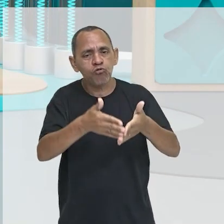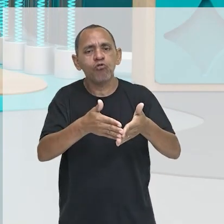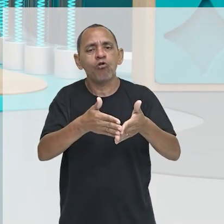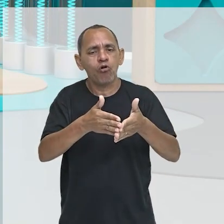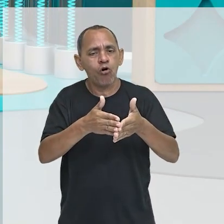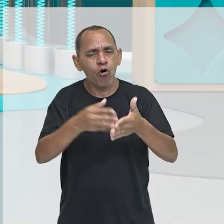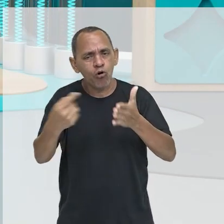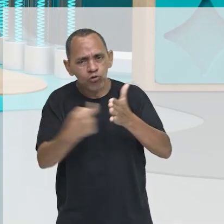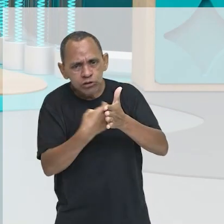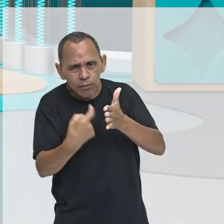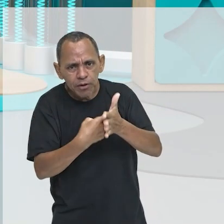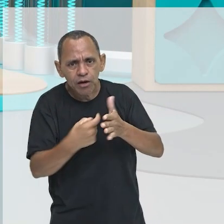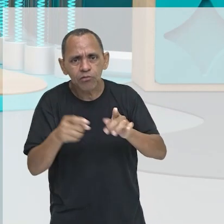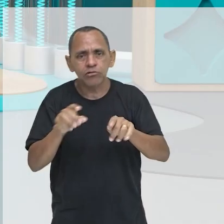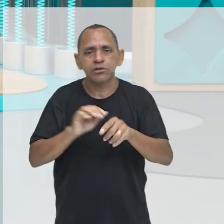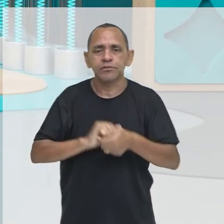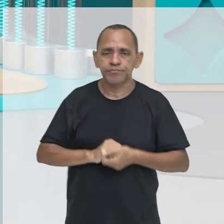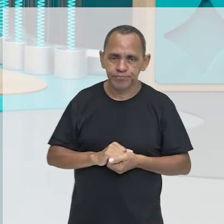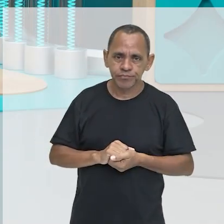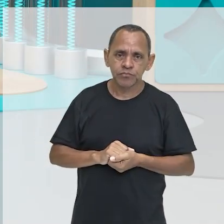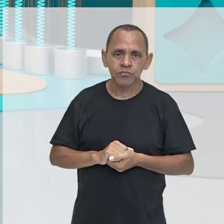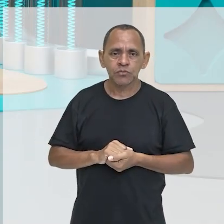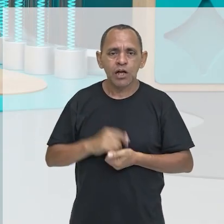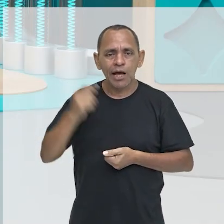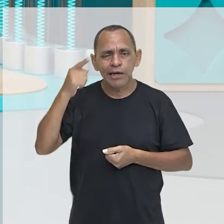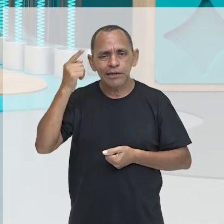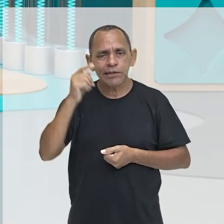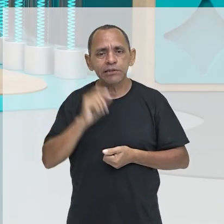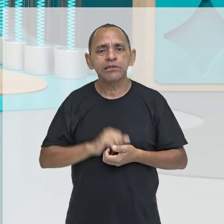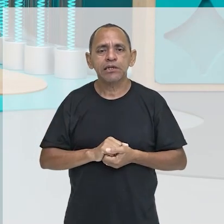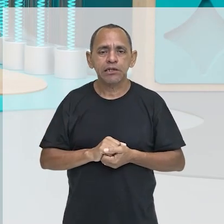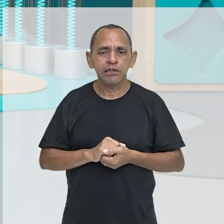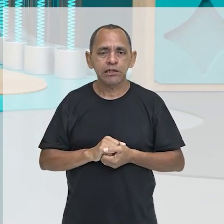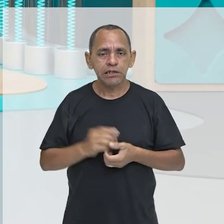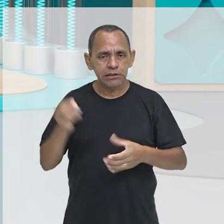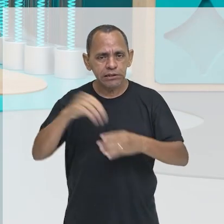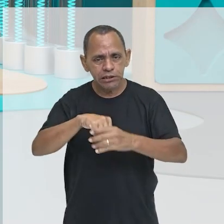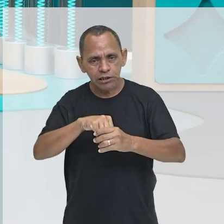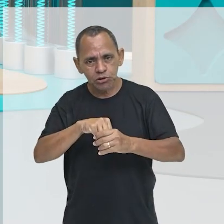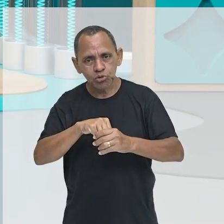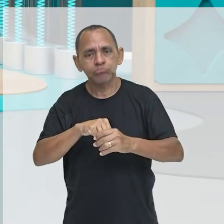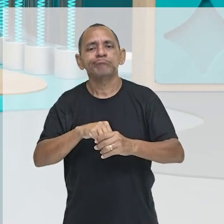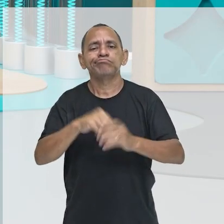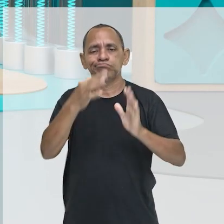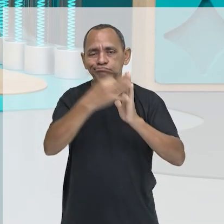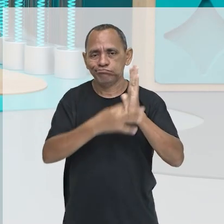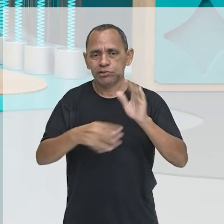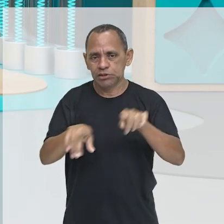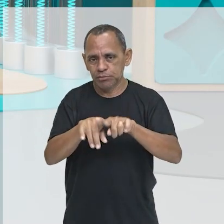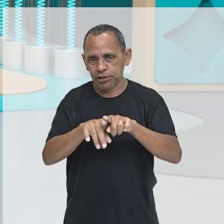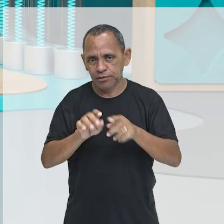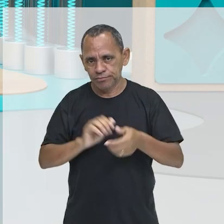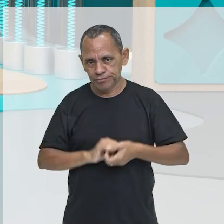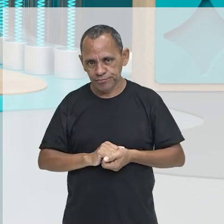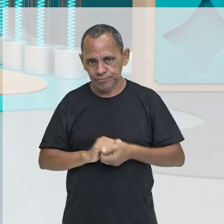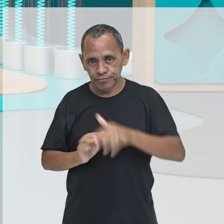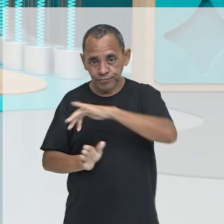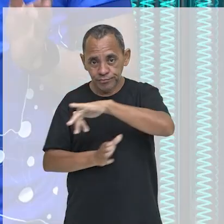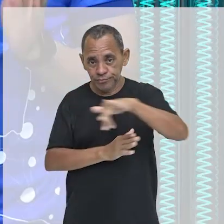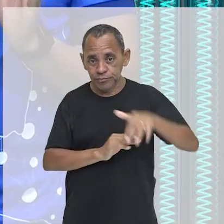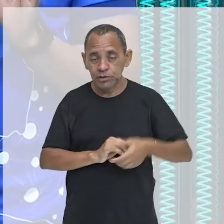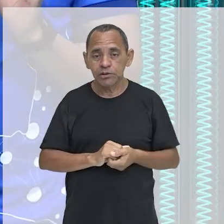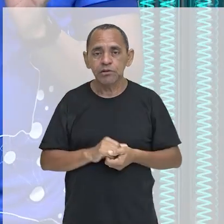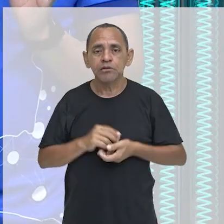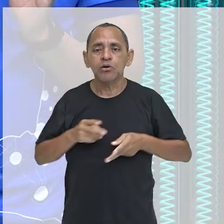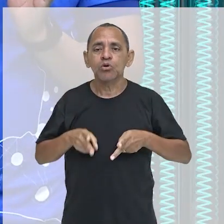normalmente está relacionada com a ideia central do título, né, a ideia central, aliás, do texto, certo? Continuando agora, a gente